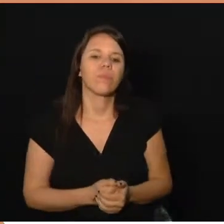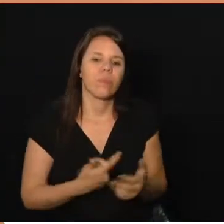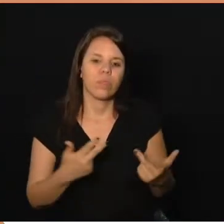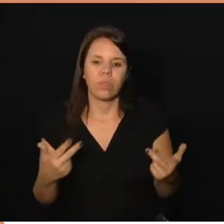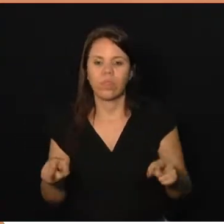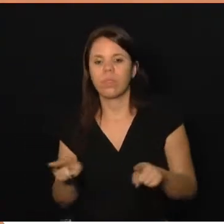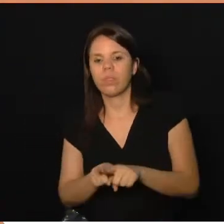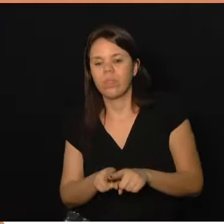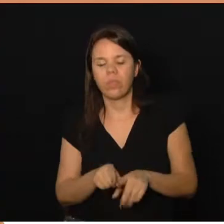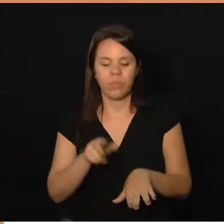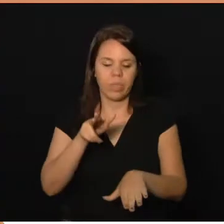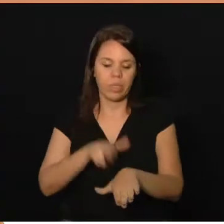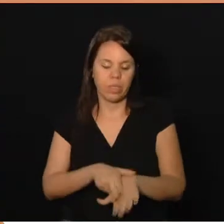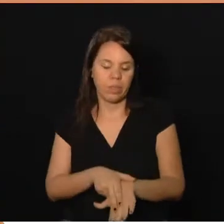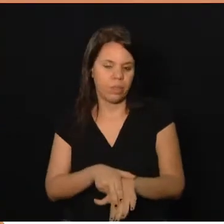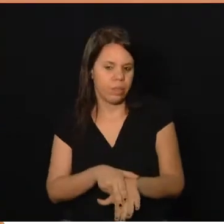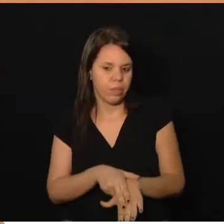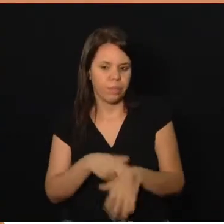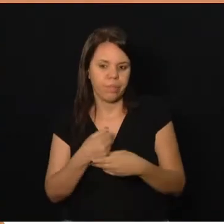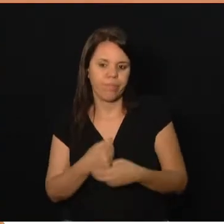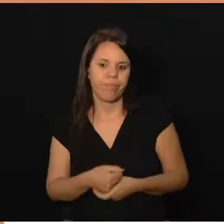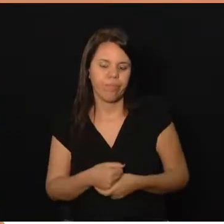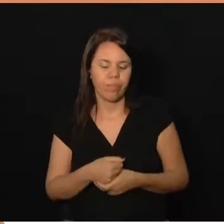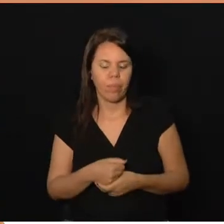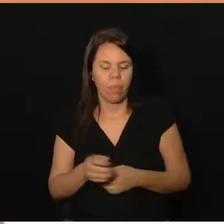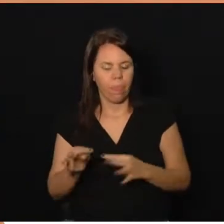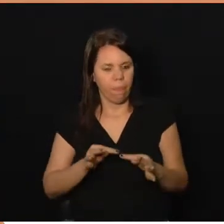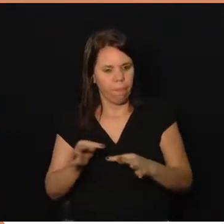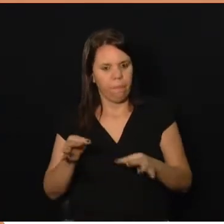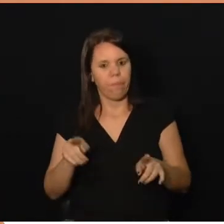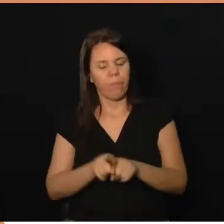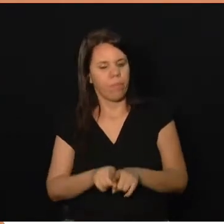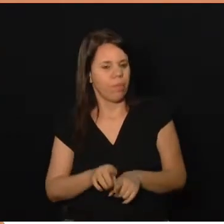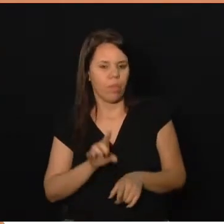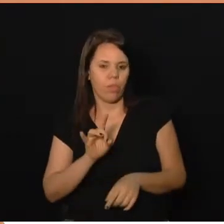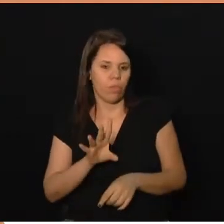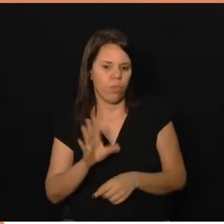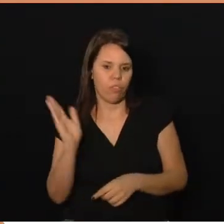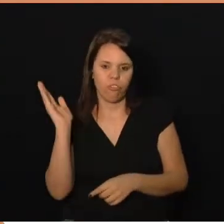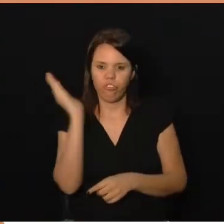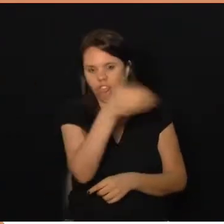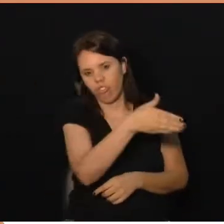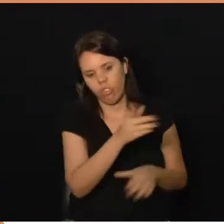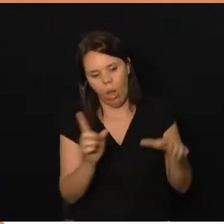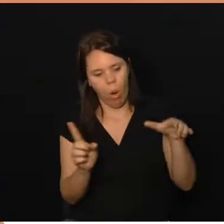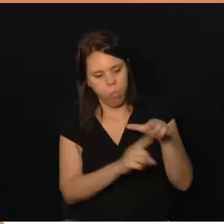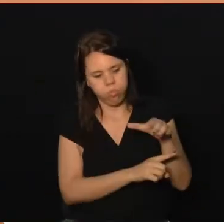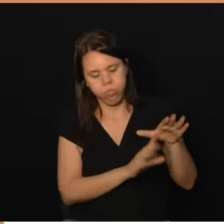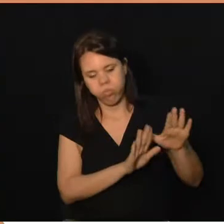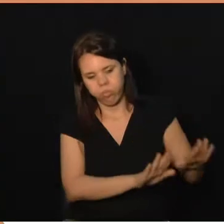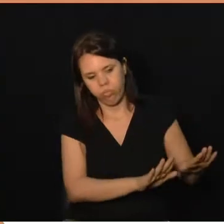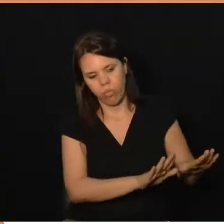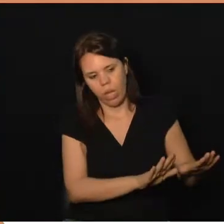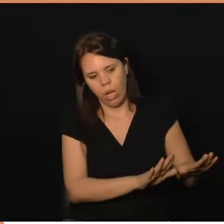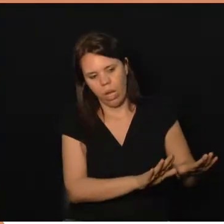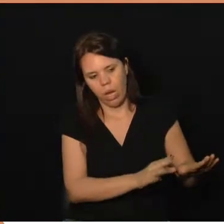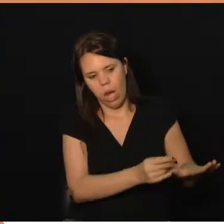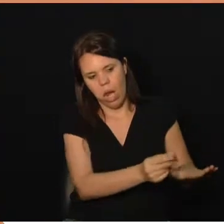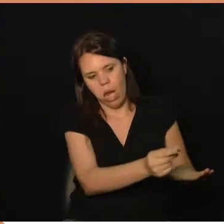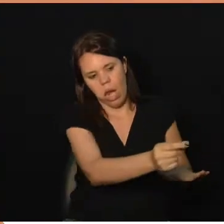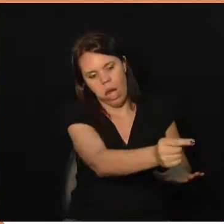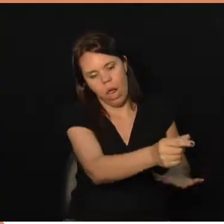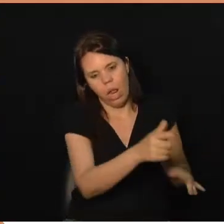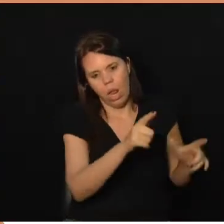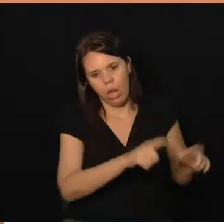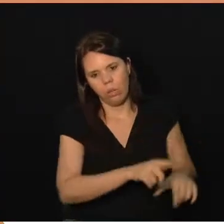a própria psiquiatria, né? E não já encaminhar para a internação, para o Padre Haroldo, né?